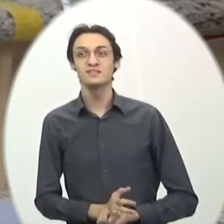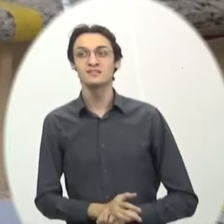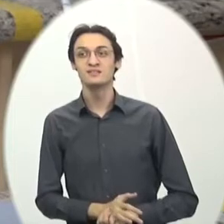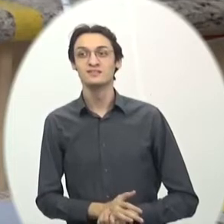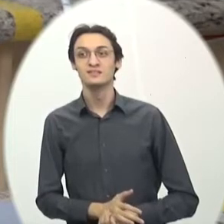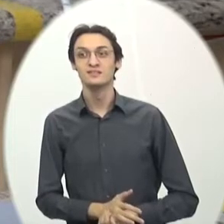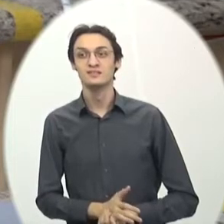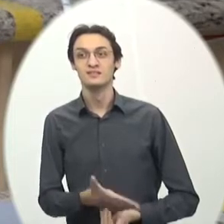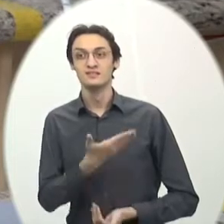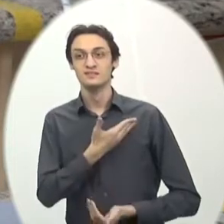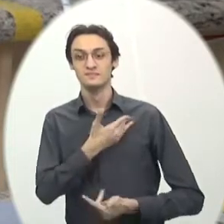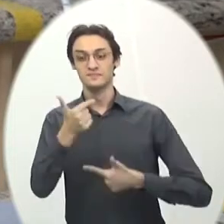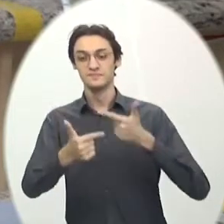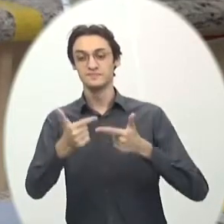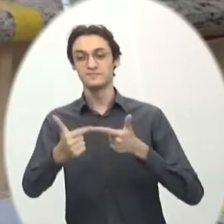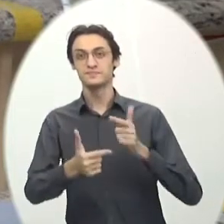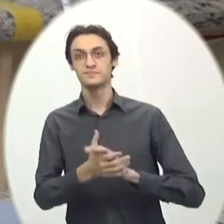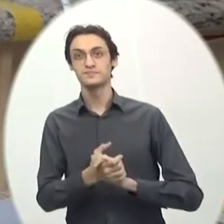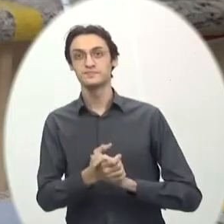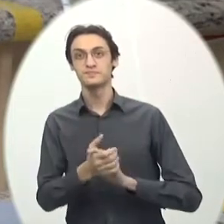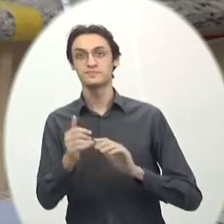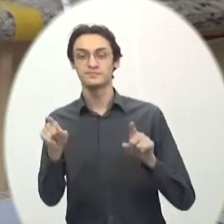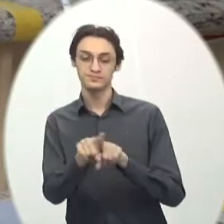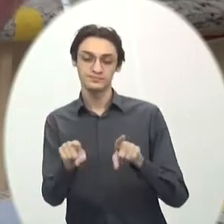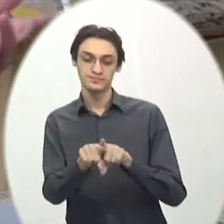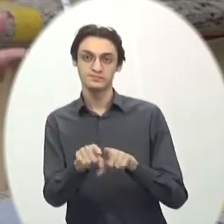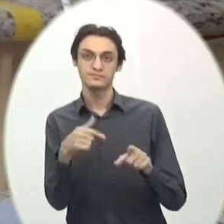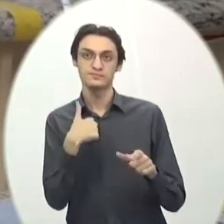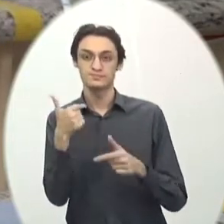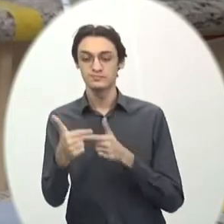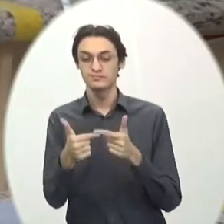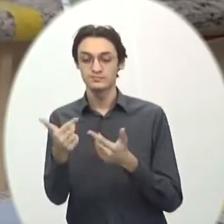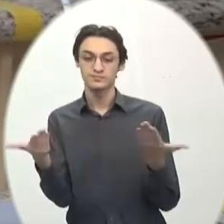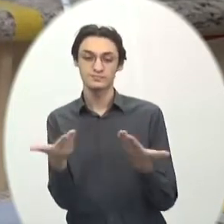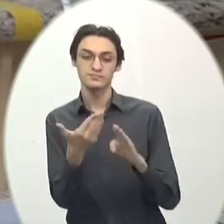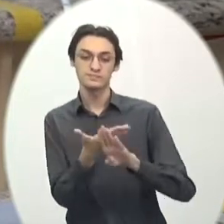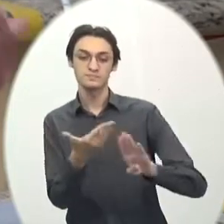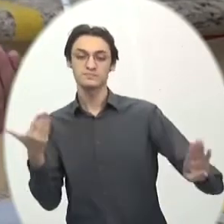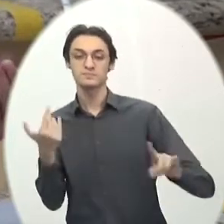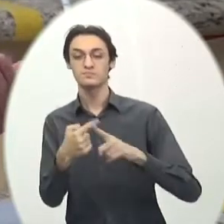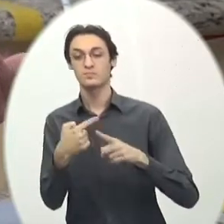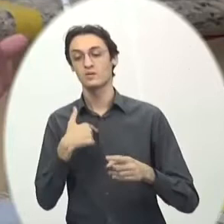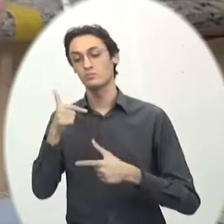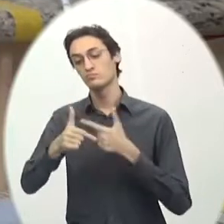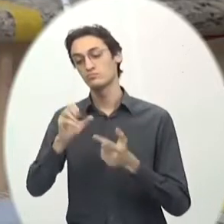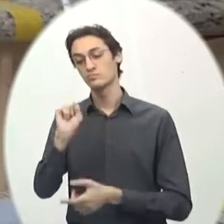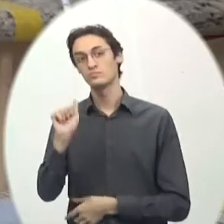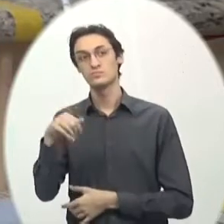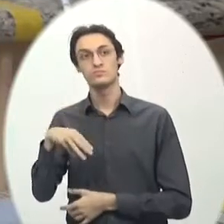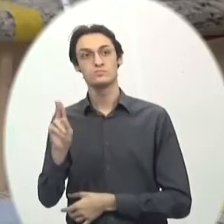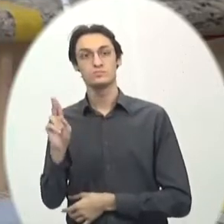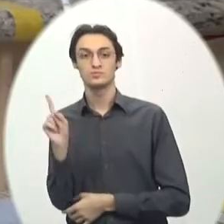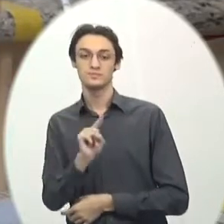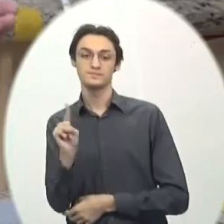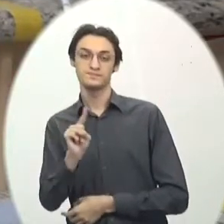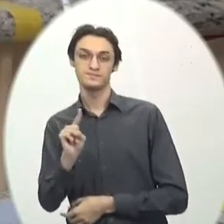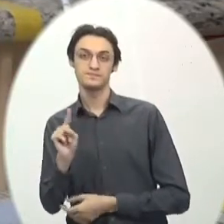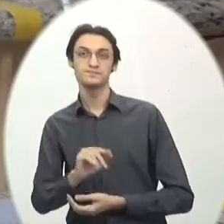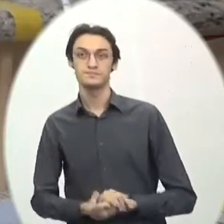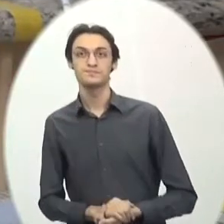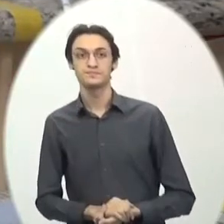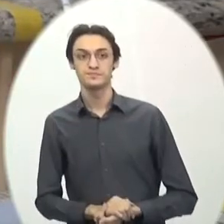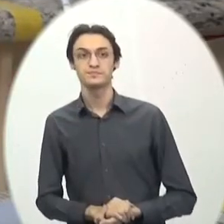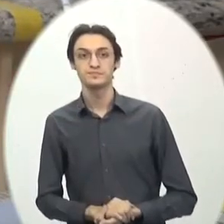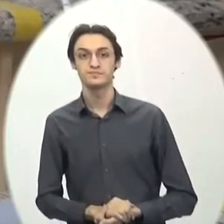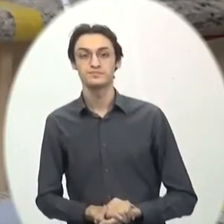Amizade de trabalho. Também. O trabalho agora, na verdade, se separou porque eu não estou mais no SAMU. Ele se mantém nesse